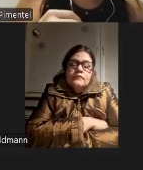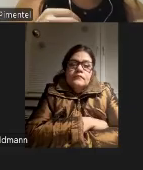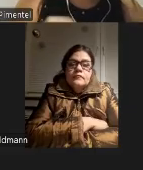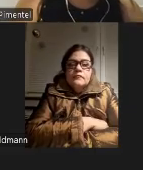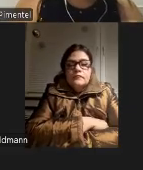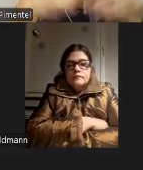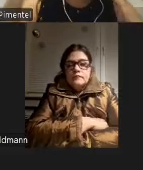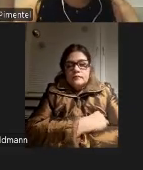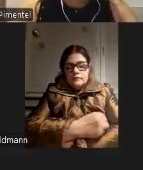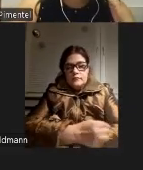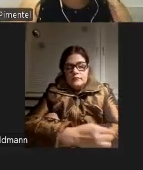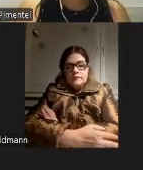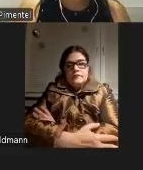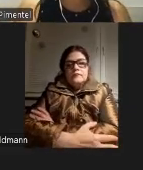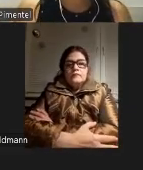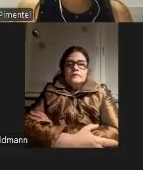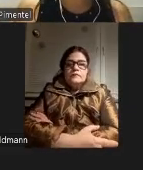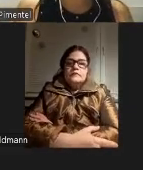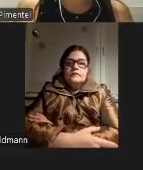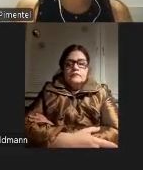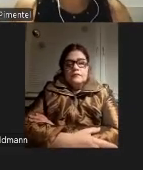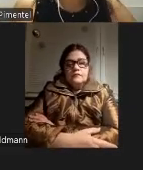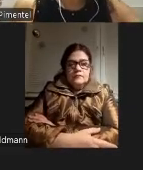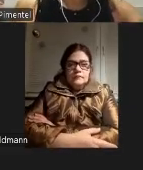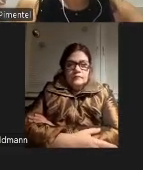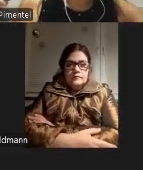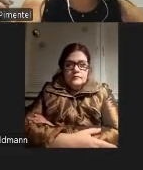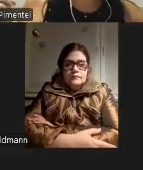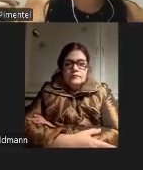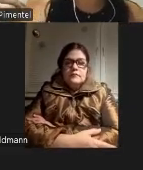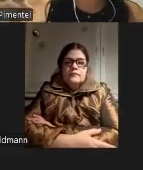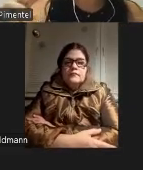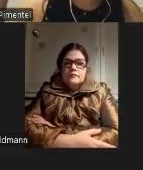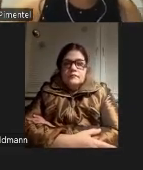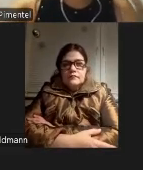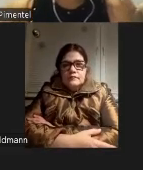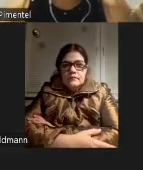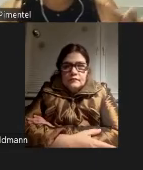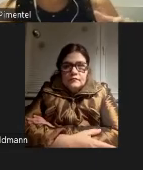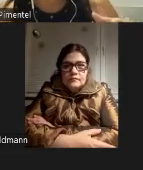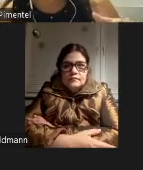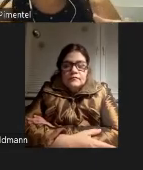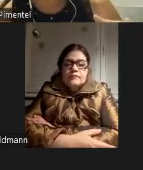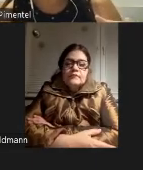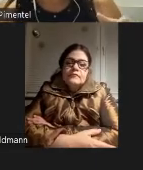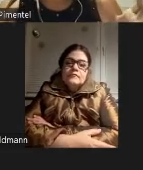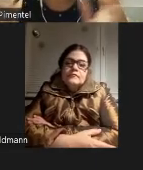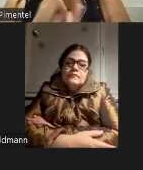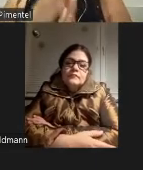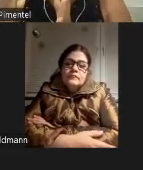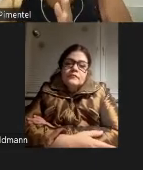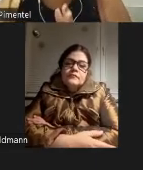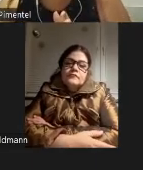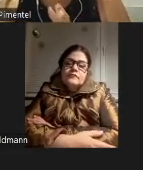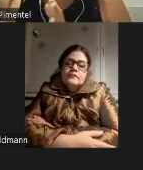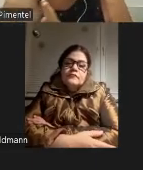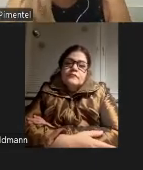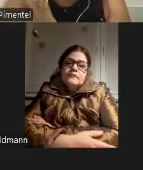você manda para o paciente, ou uma folha impressa, 2 folhas impressas, com um questionário de sonolência e um questionário sobre